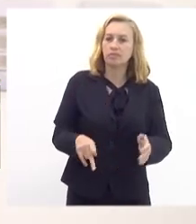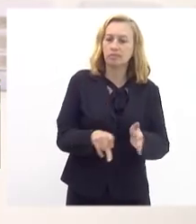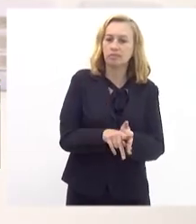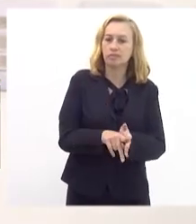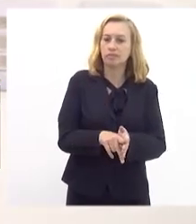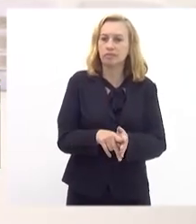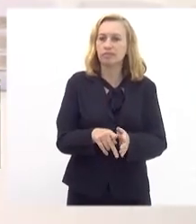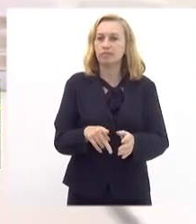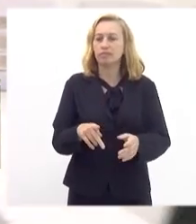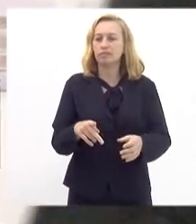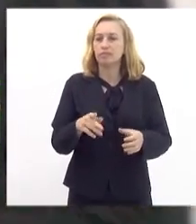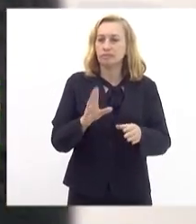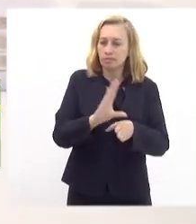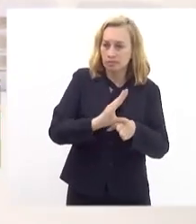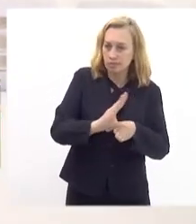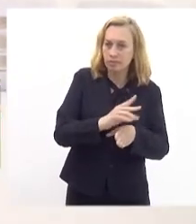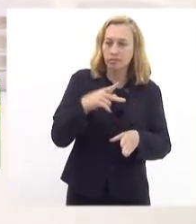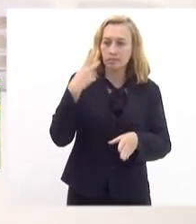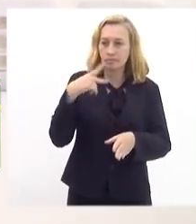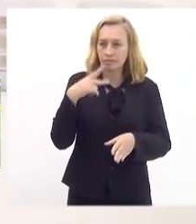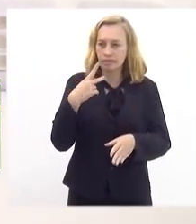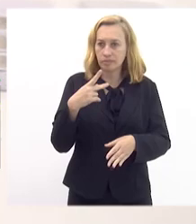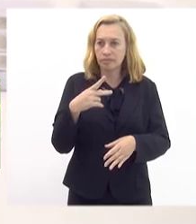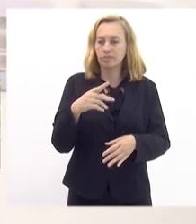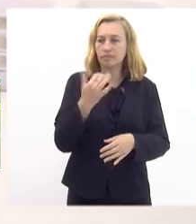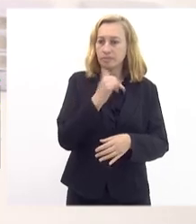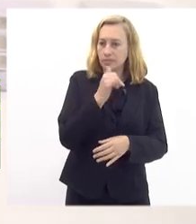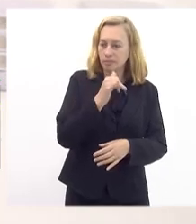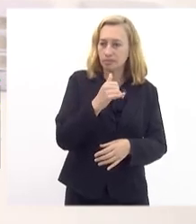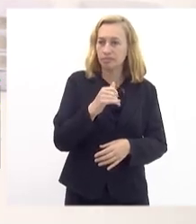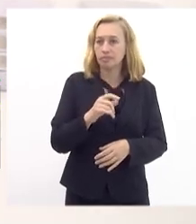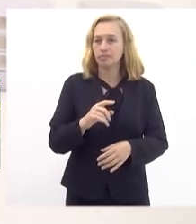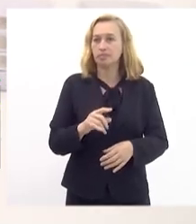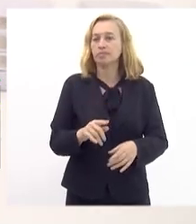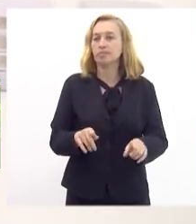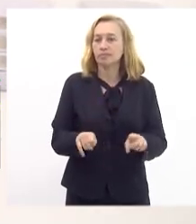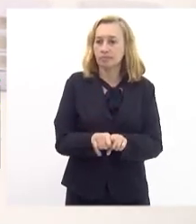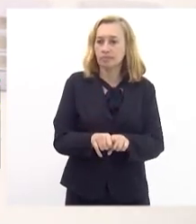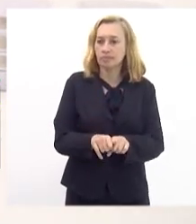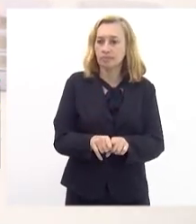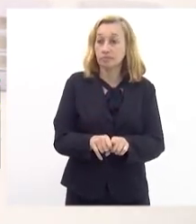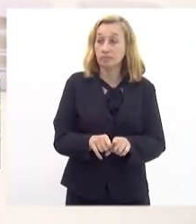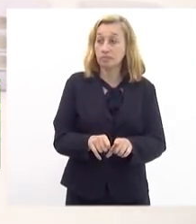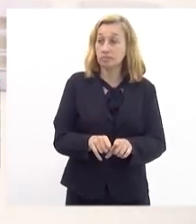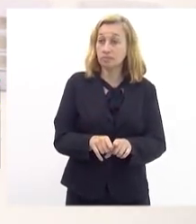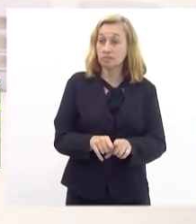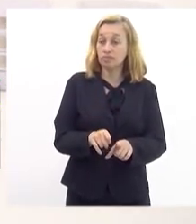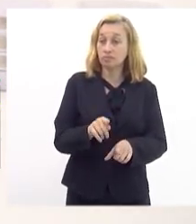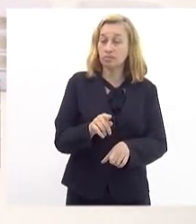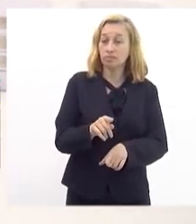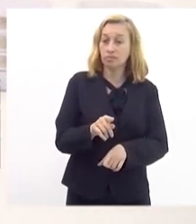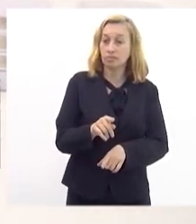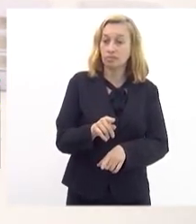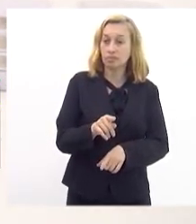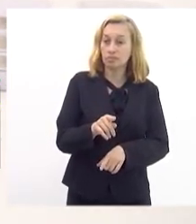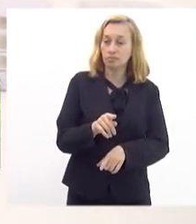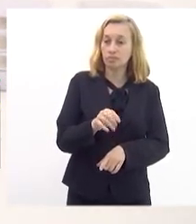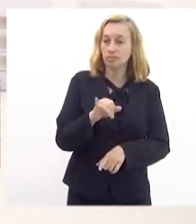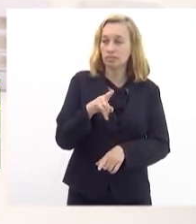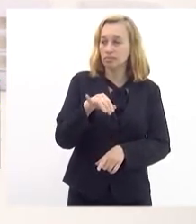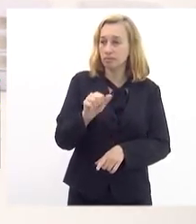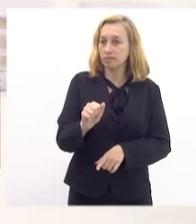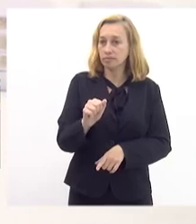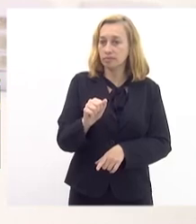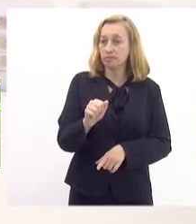energética Conselheiro vitalício do clube estaria e membro da Academia Brasileira de energia